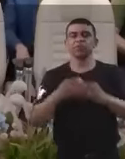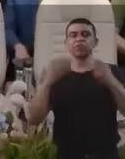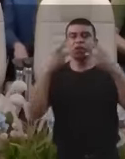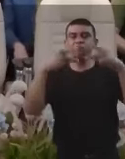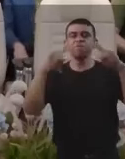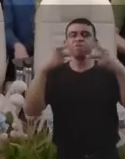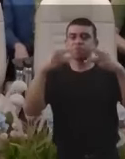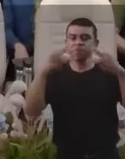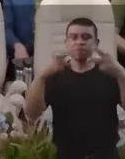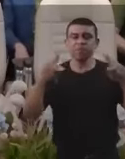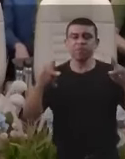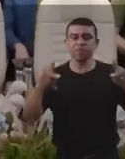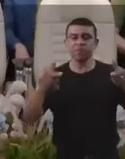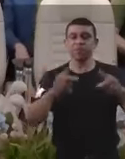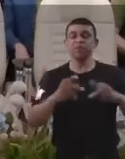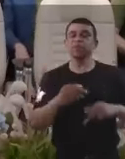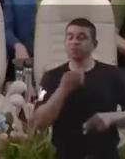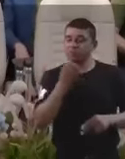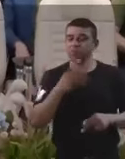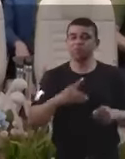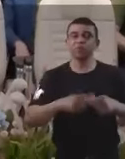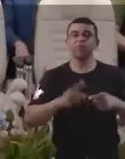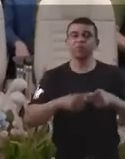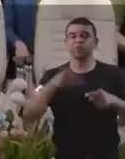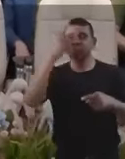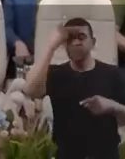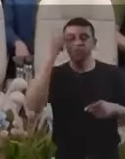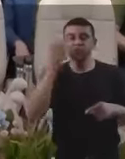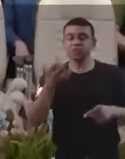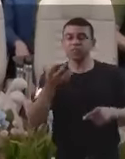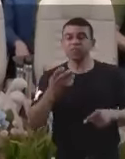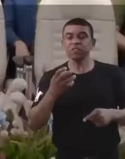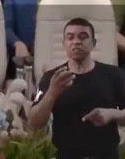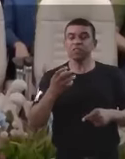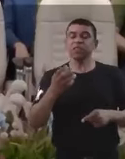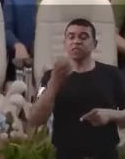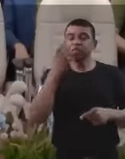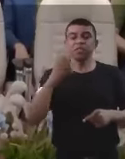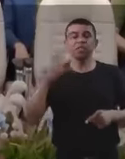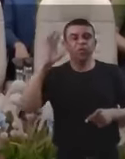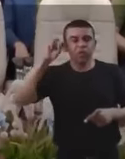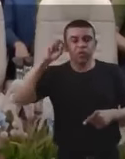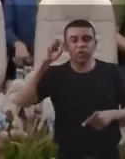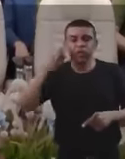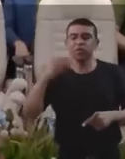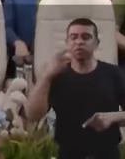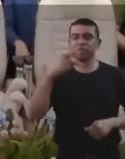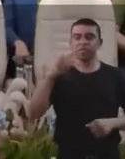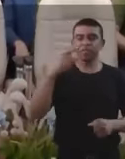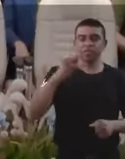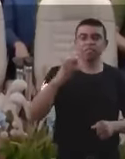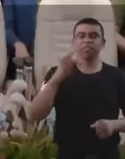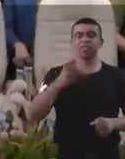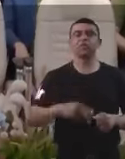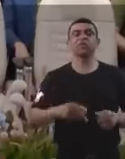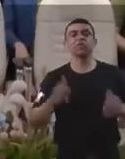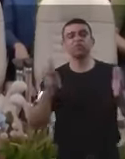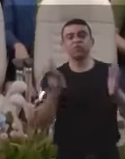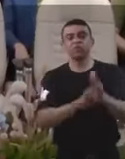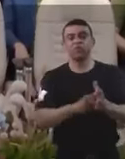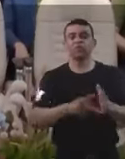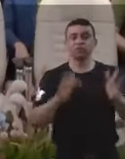própria sabedoria encarnada. Mas perceba, irmãos, que neste sermão de Lucas